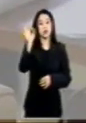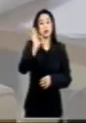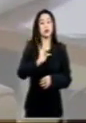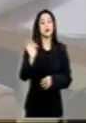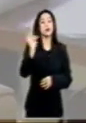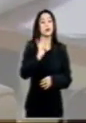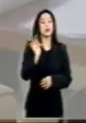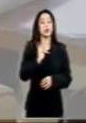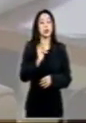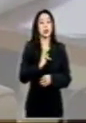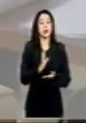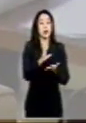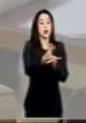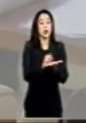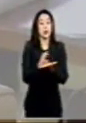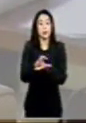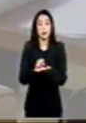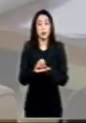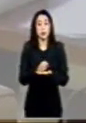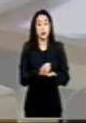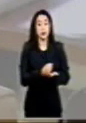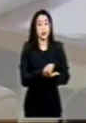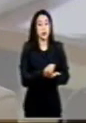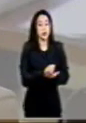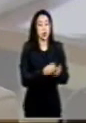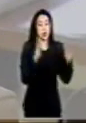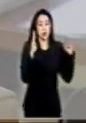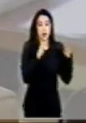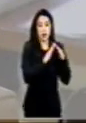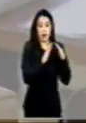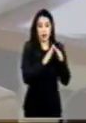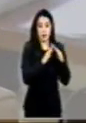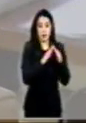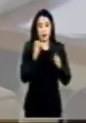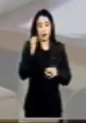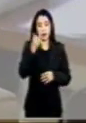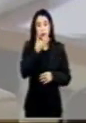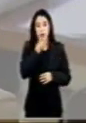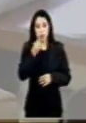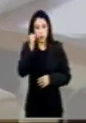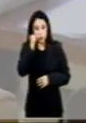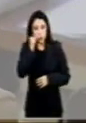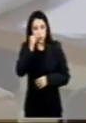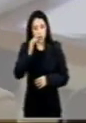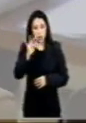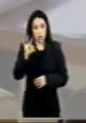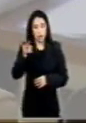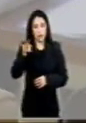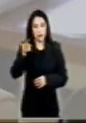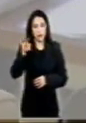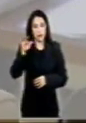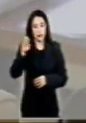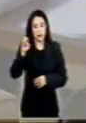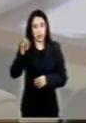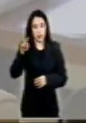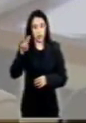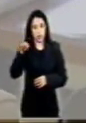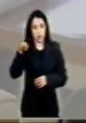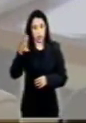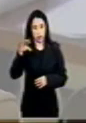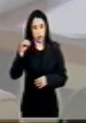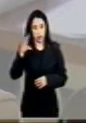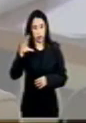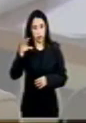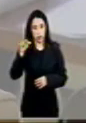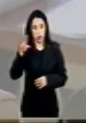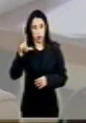realizou buscas domiciliares na residência funcional do senador da República, Fernando Collor de Mello, e na chamada